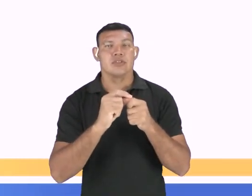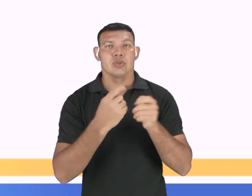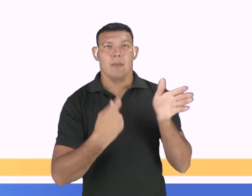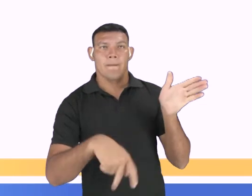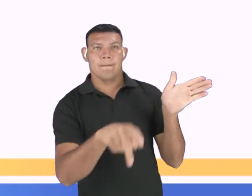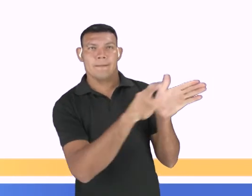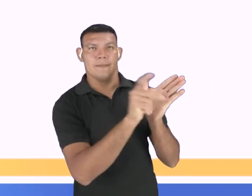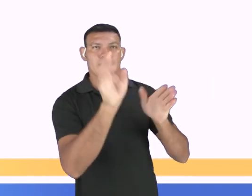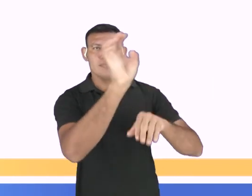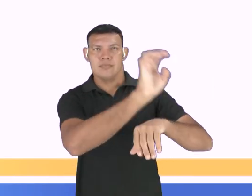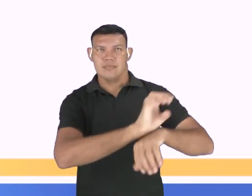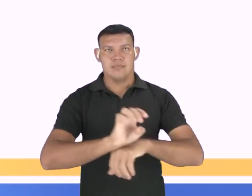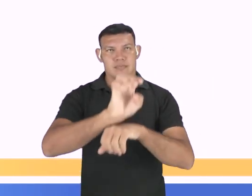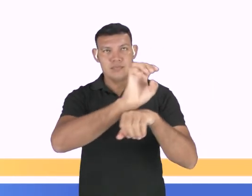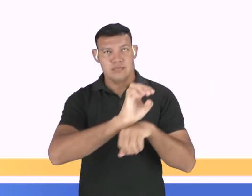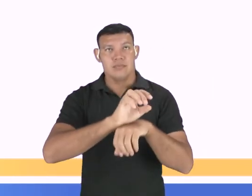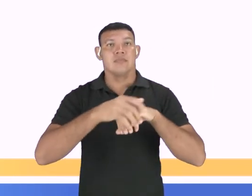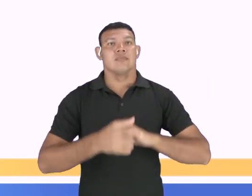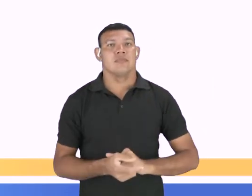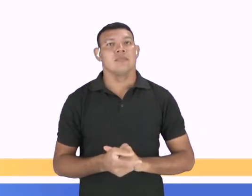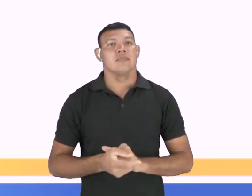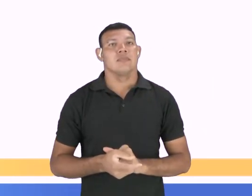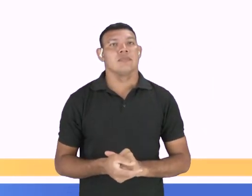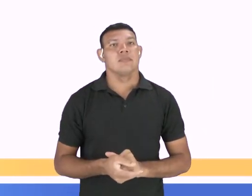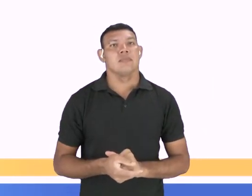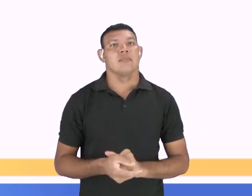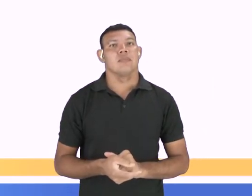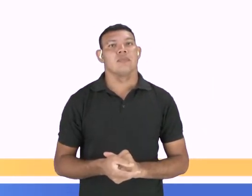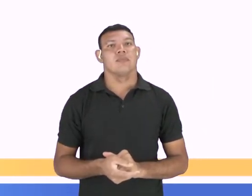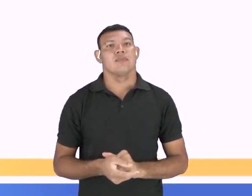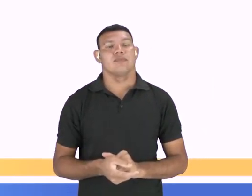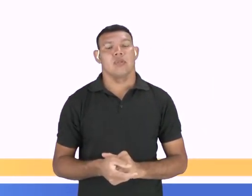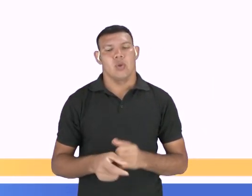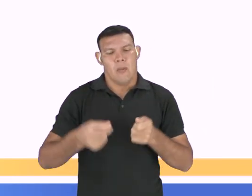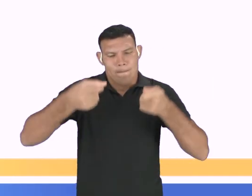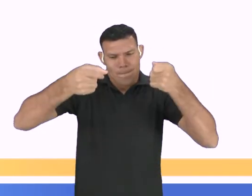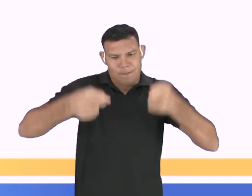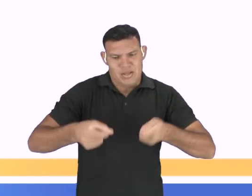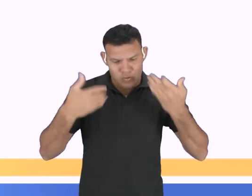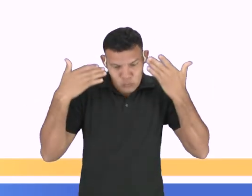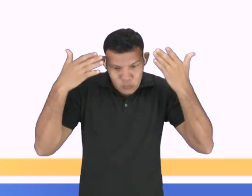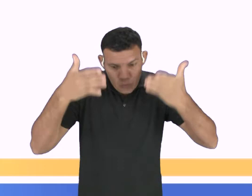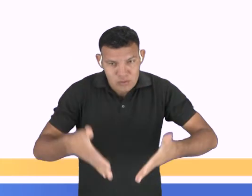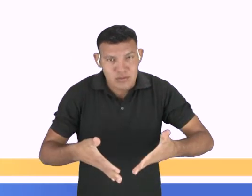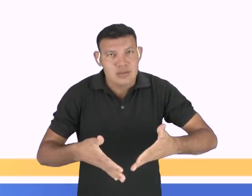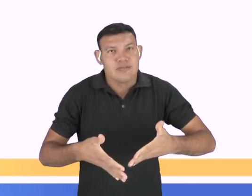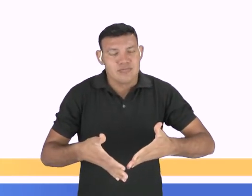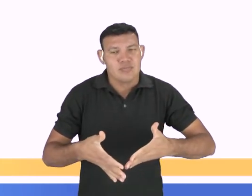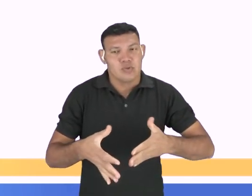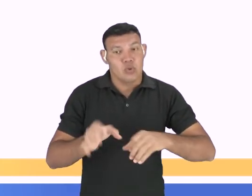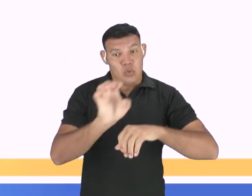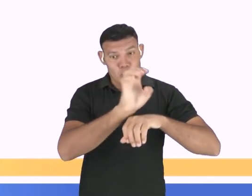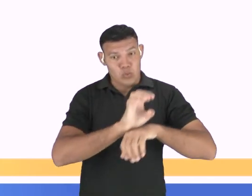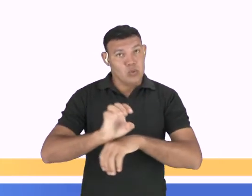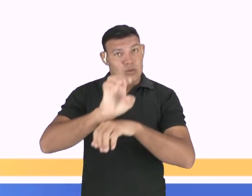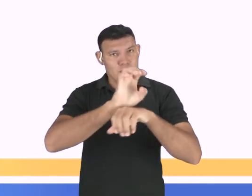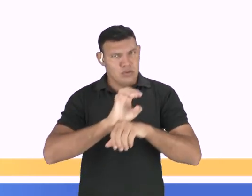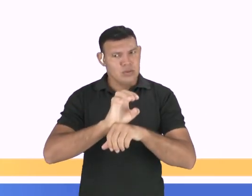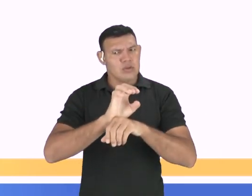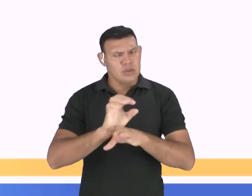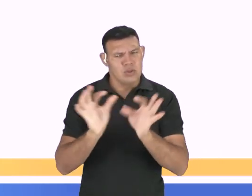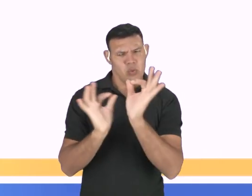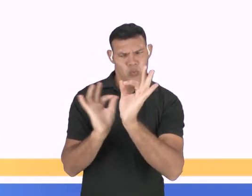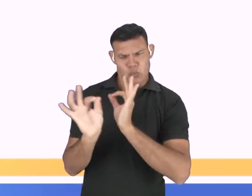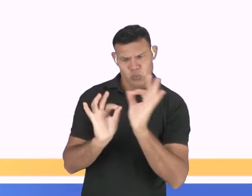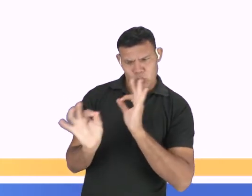Ou seja, no sistema socialista, né, quem planeja tudo é o Estado, né, os meios de